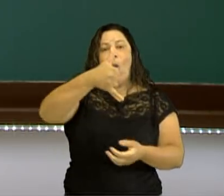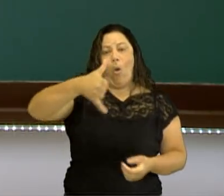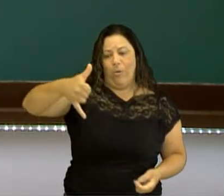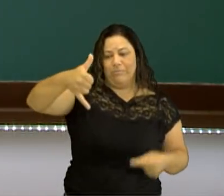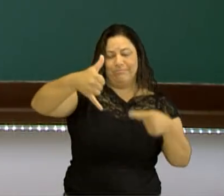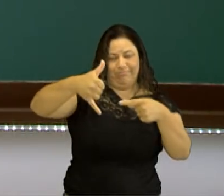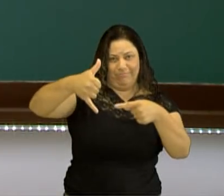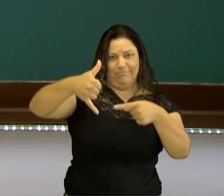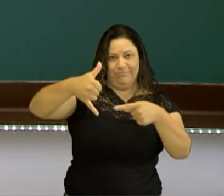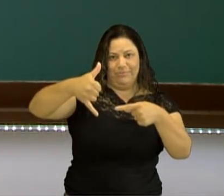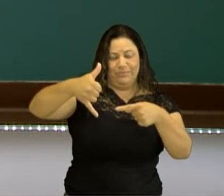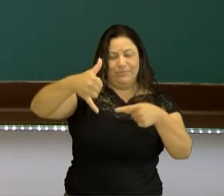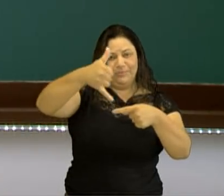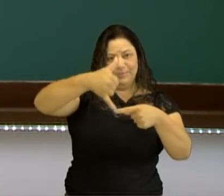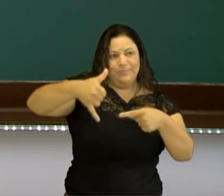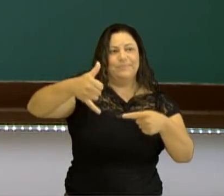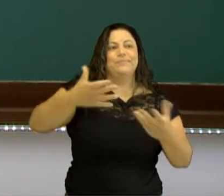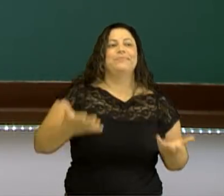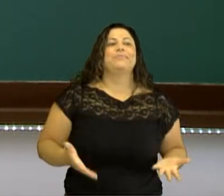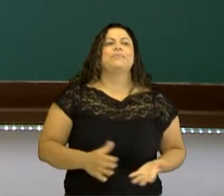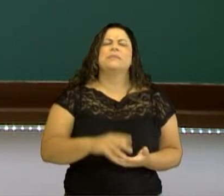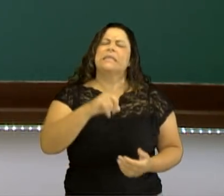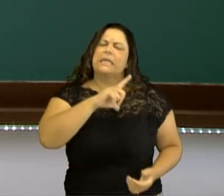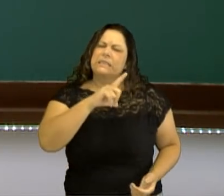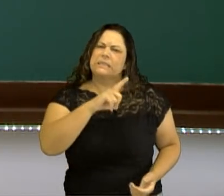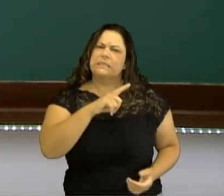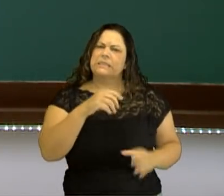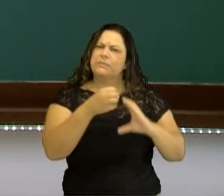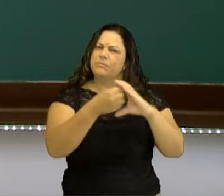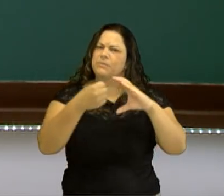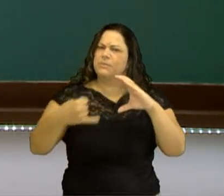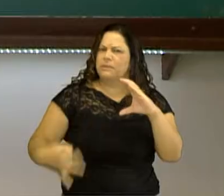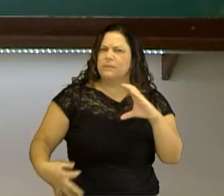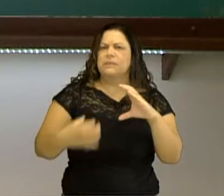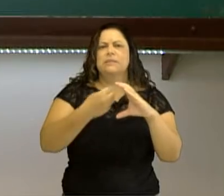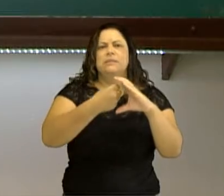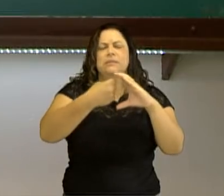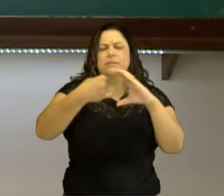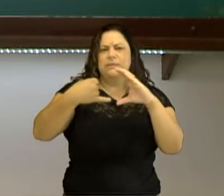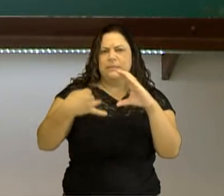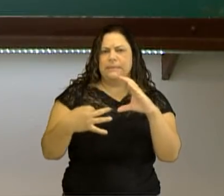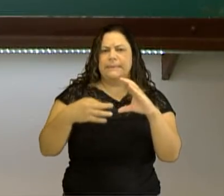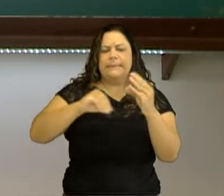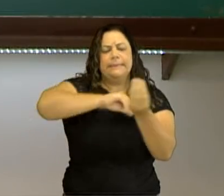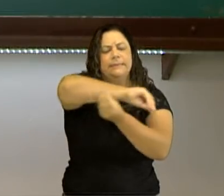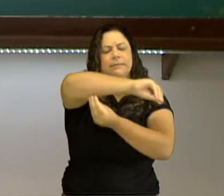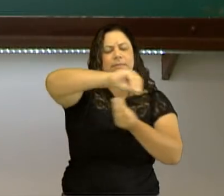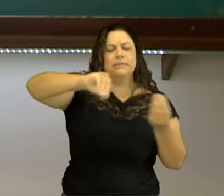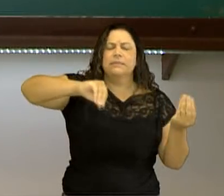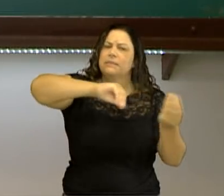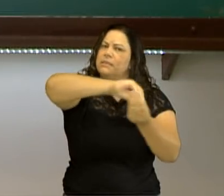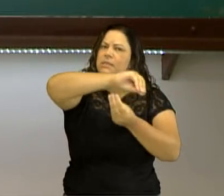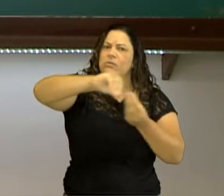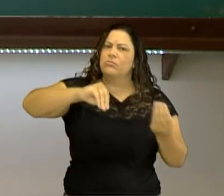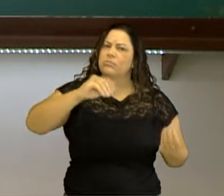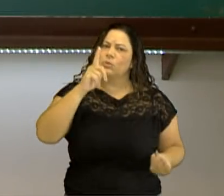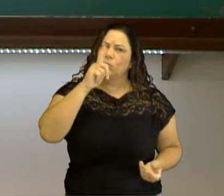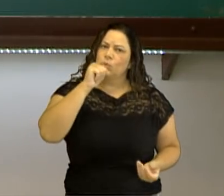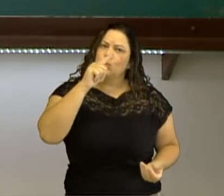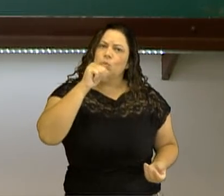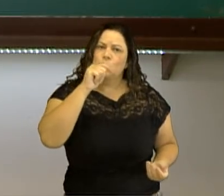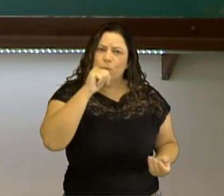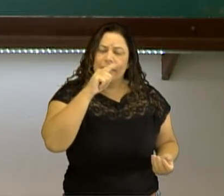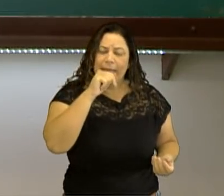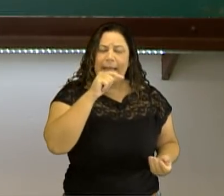gorduras. Eles têm uma característica que é de não se misturar com a água. Então, eles